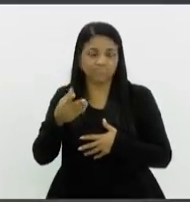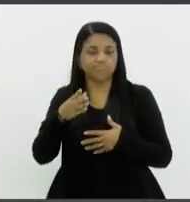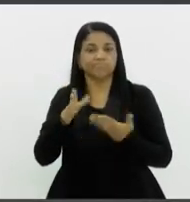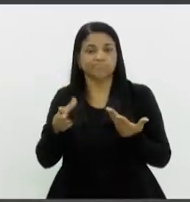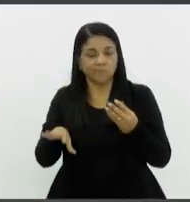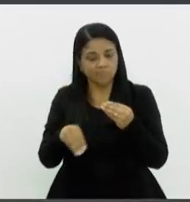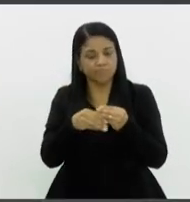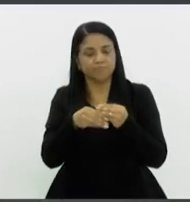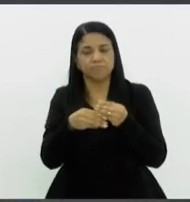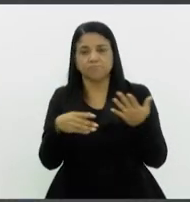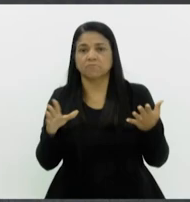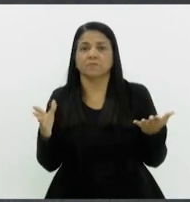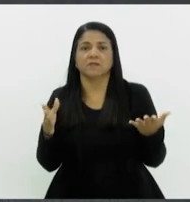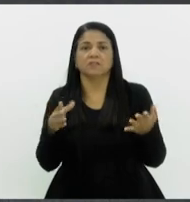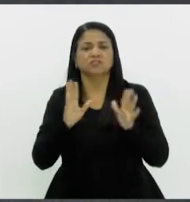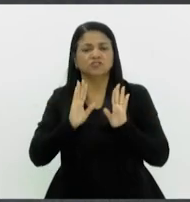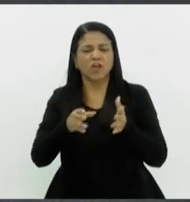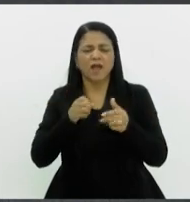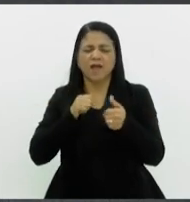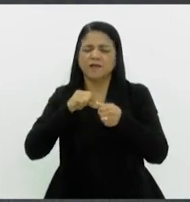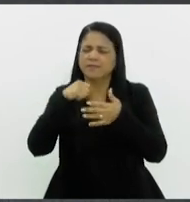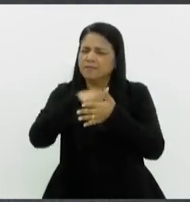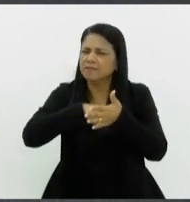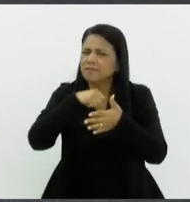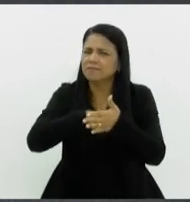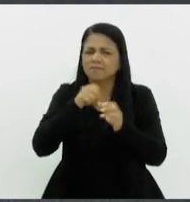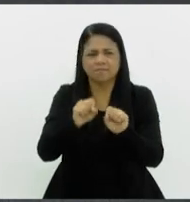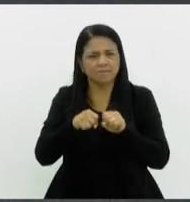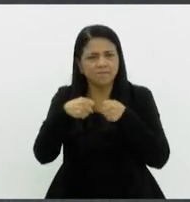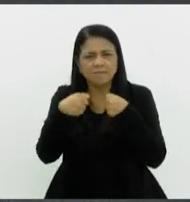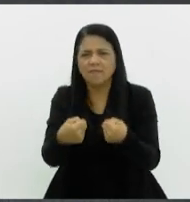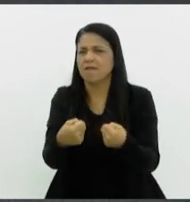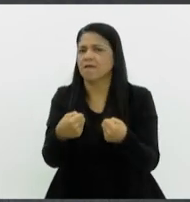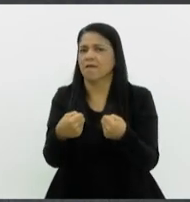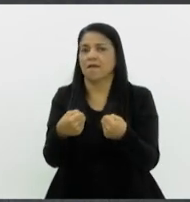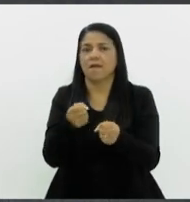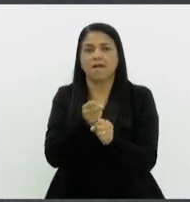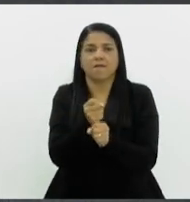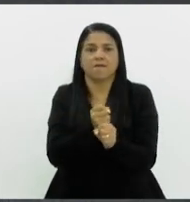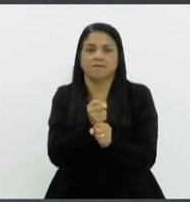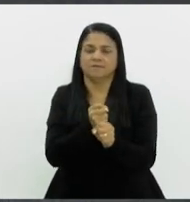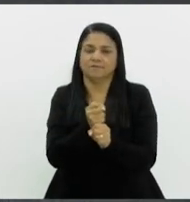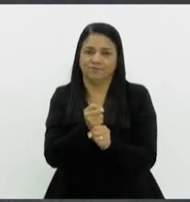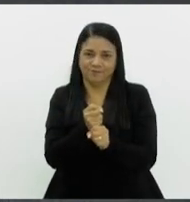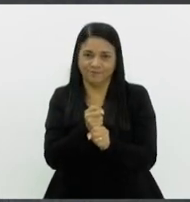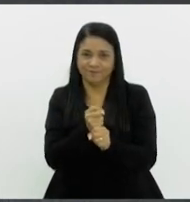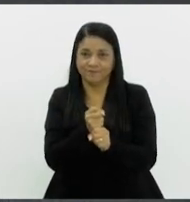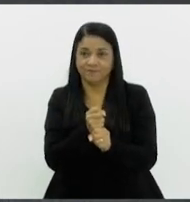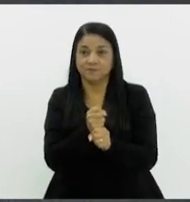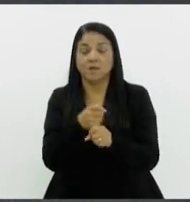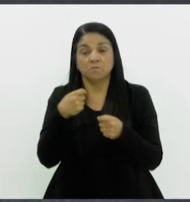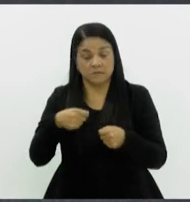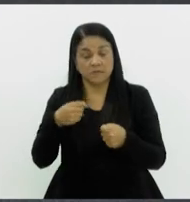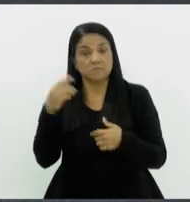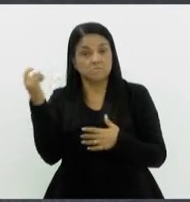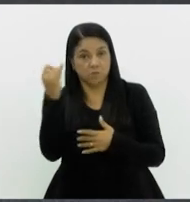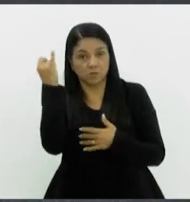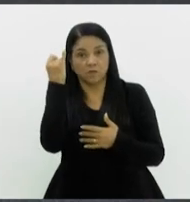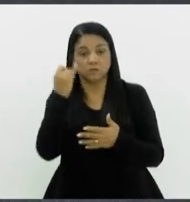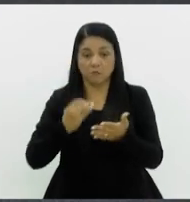estamos defendendo, Tia Ju, há muitos anos aqui. Agora, é importante que a gente aprove esse